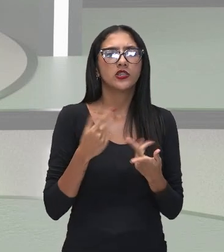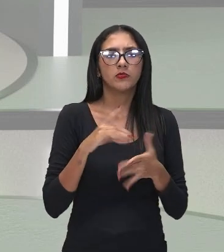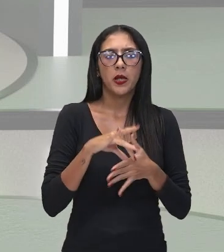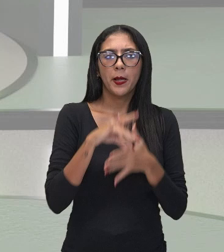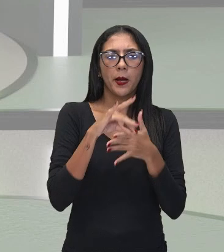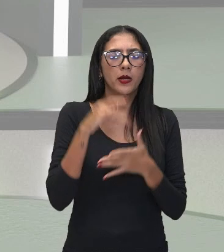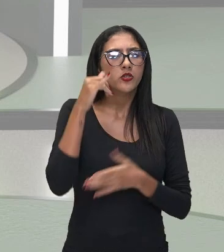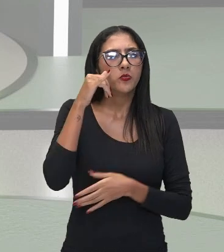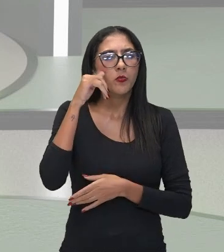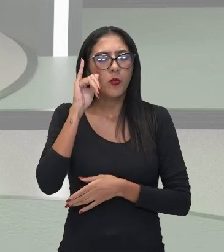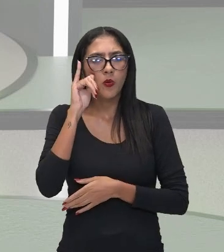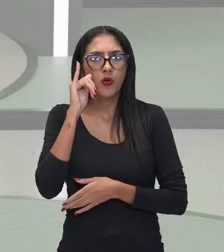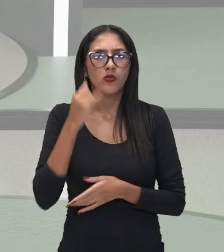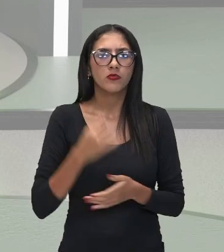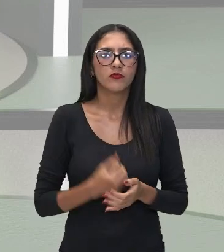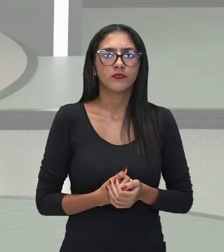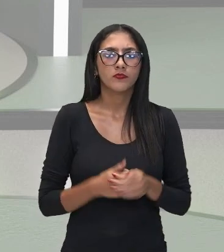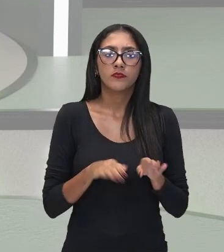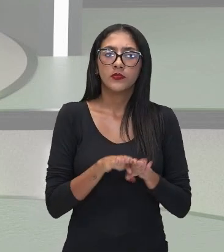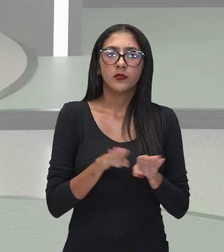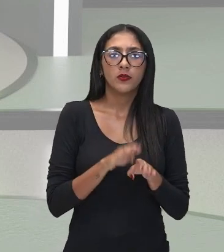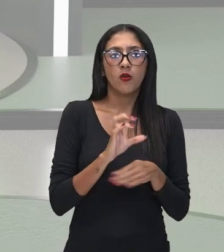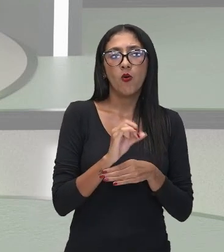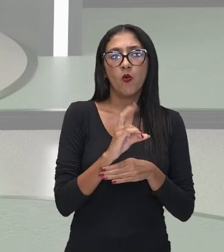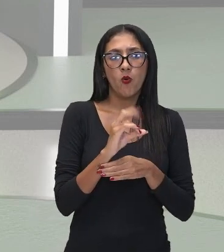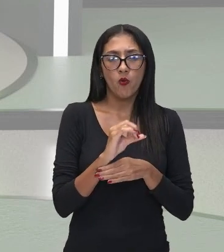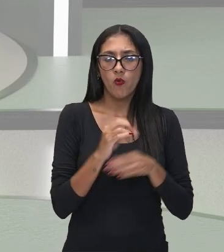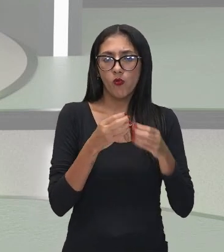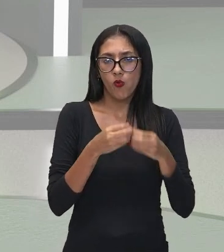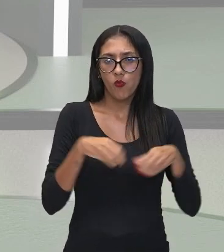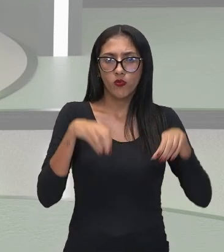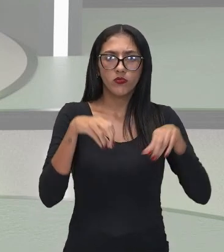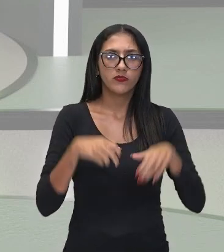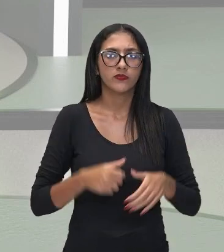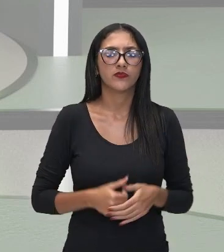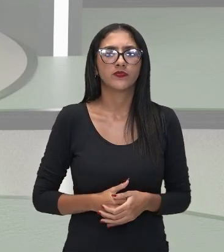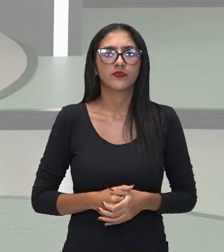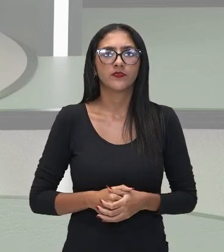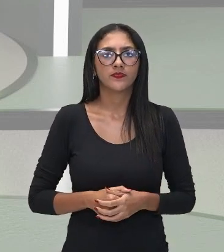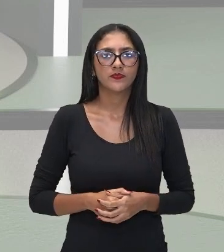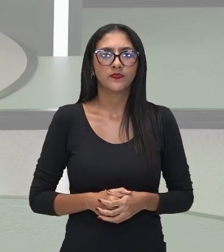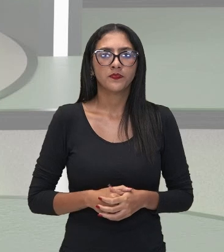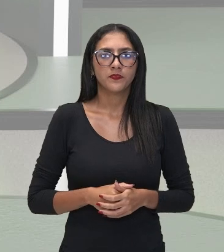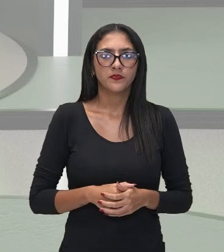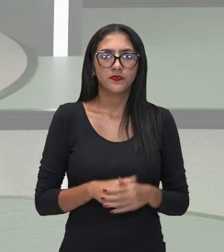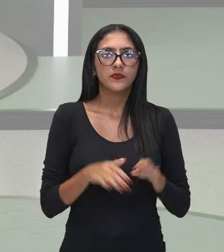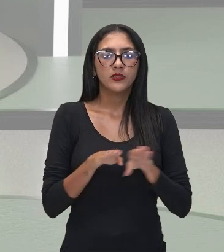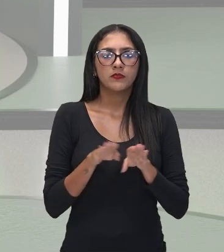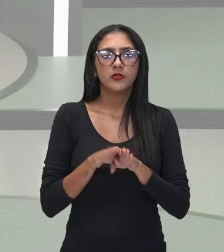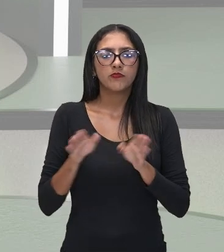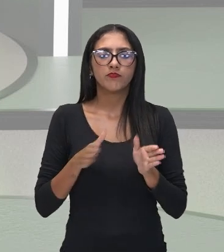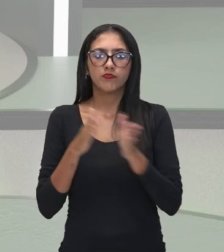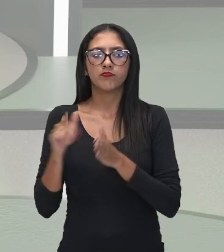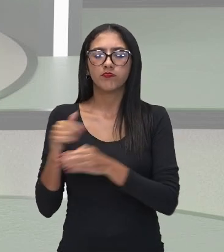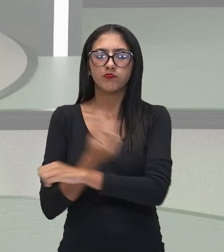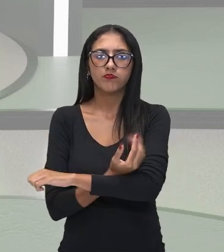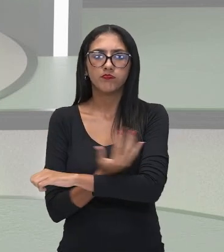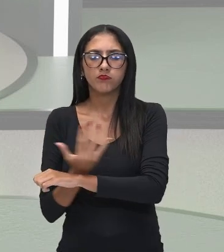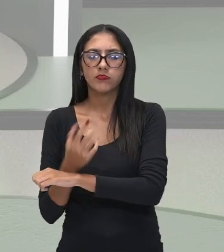vermelhas, os ovos. Temos de origem vegetal